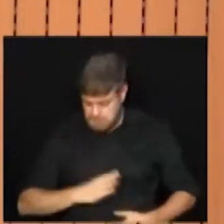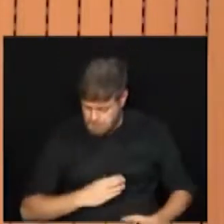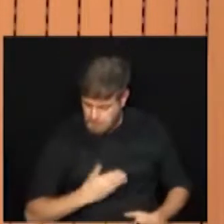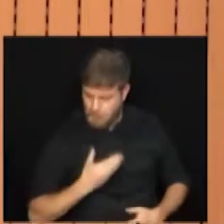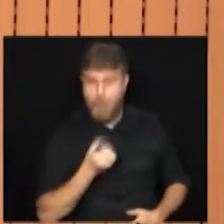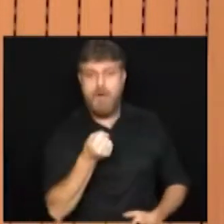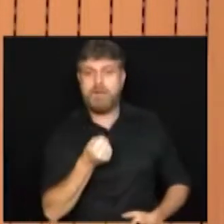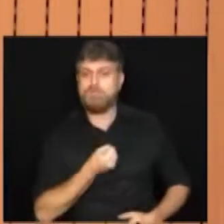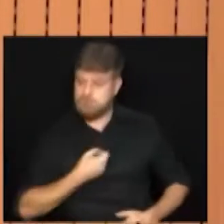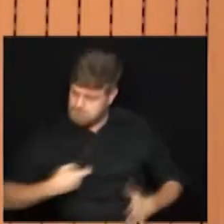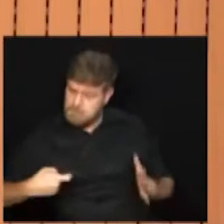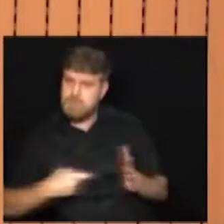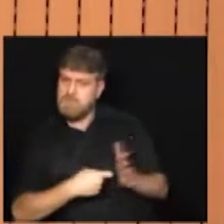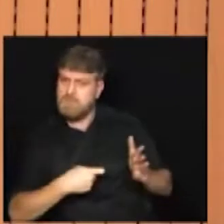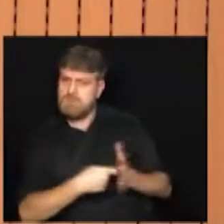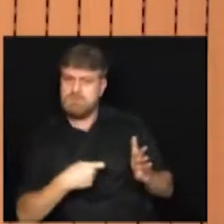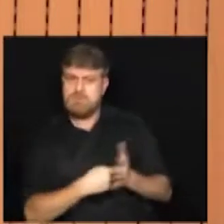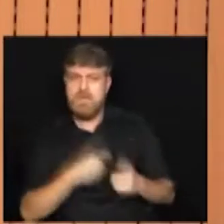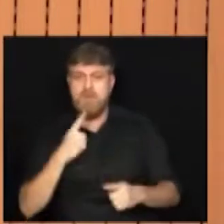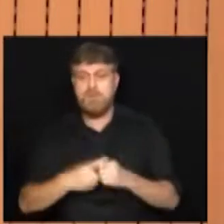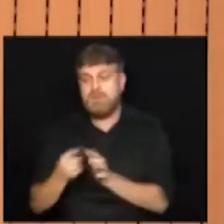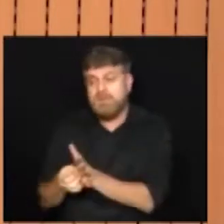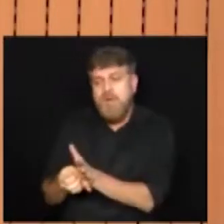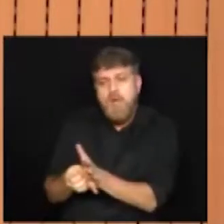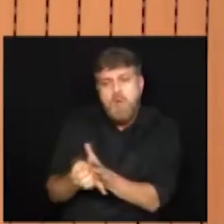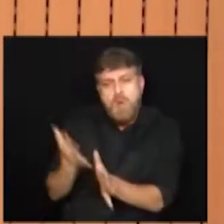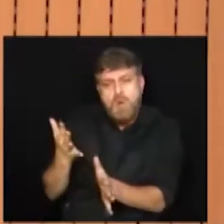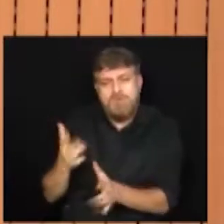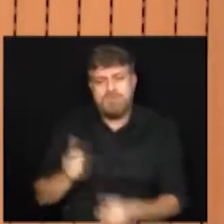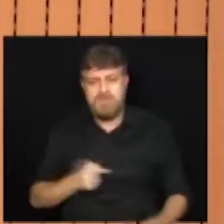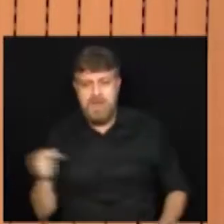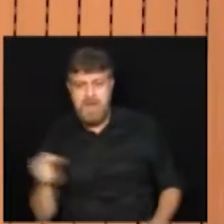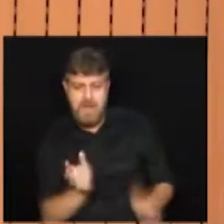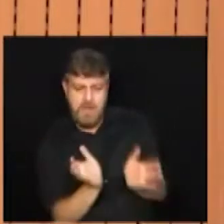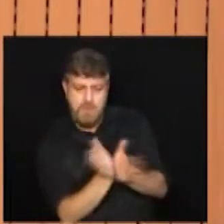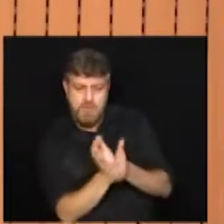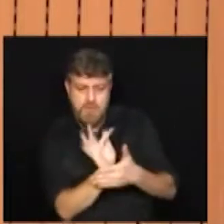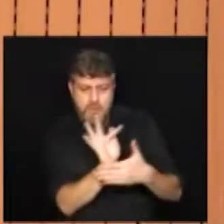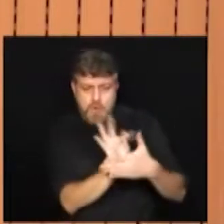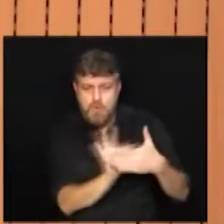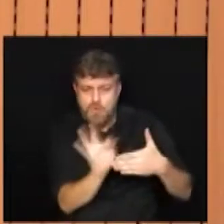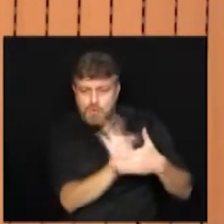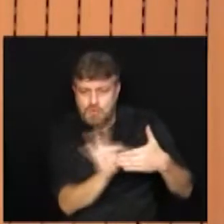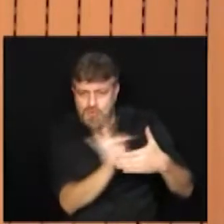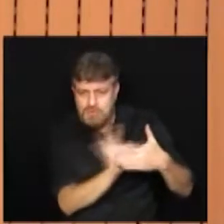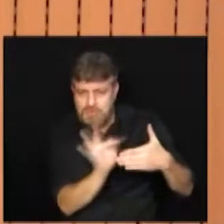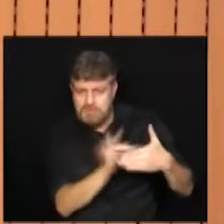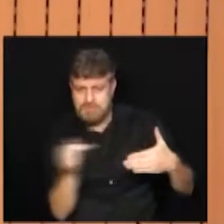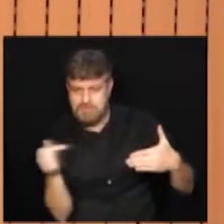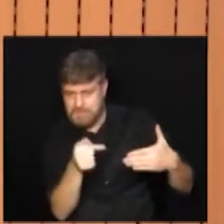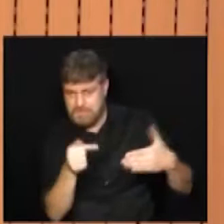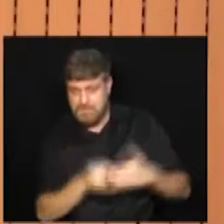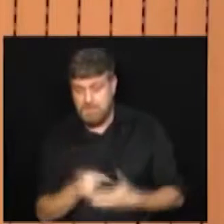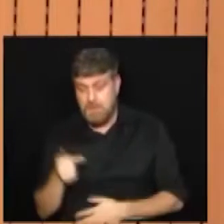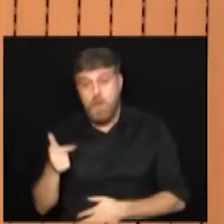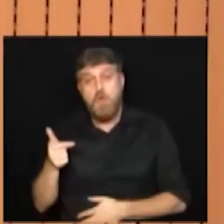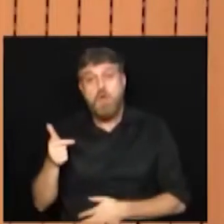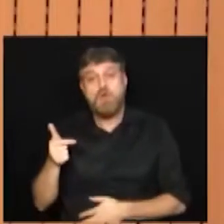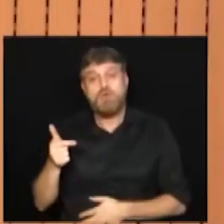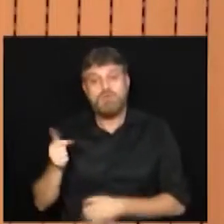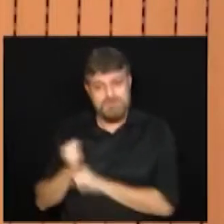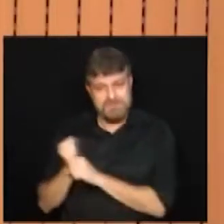de denunciar. Muitas vezes, no Conselho Tutelar, eu recebi, nesses 12 anos que eu estive